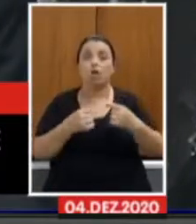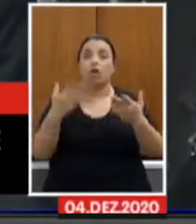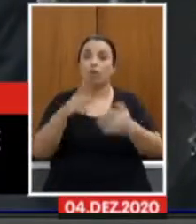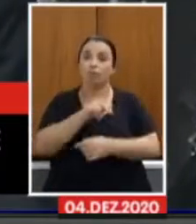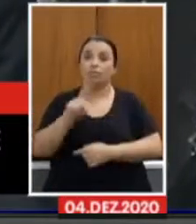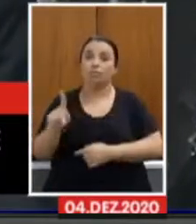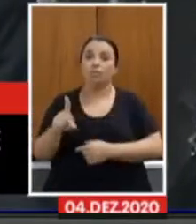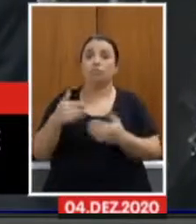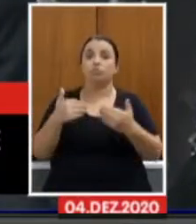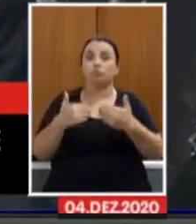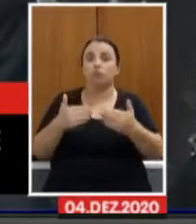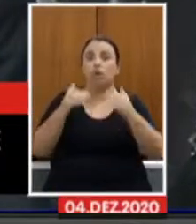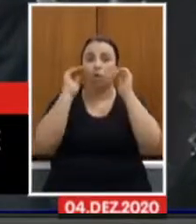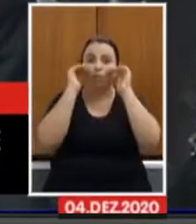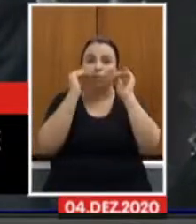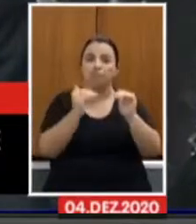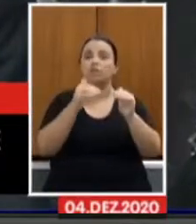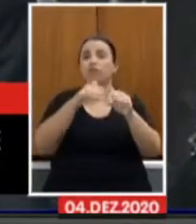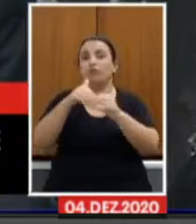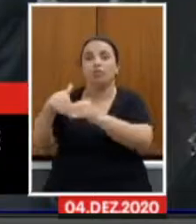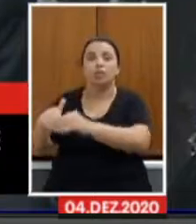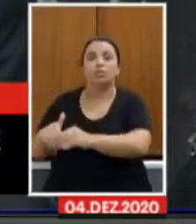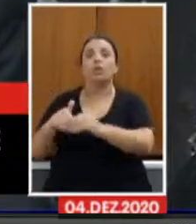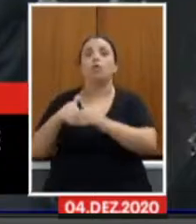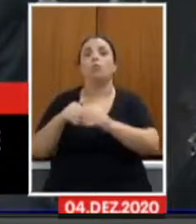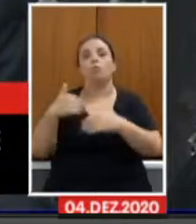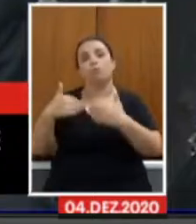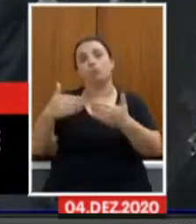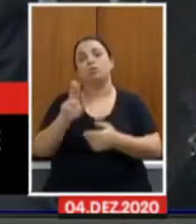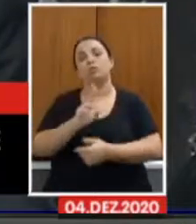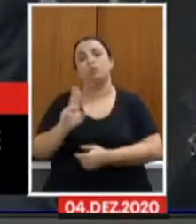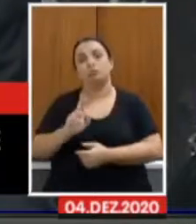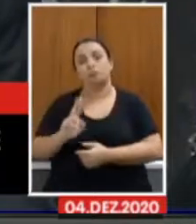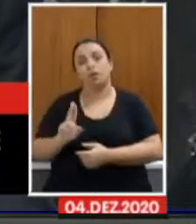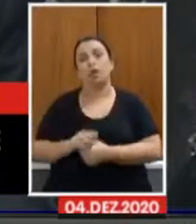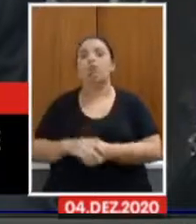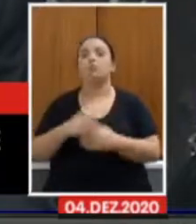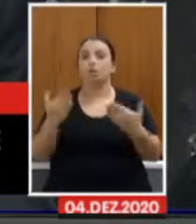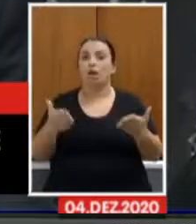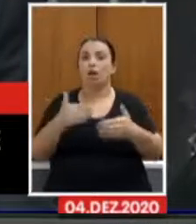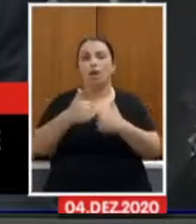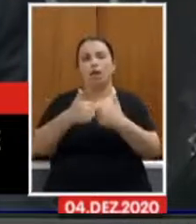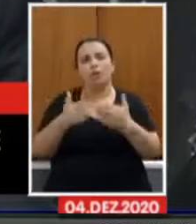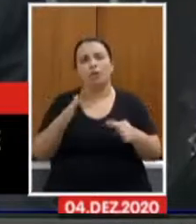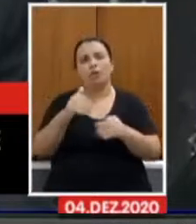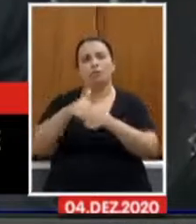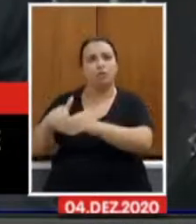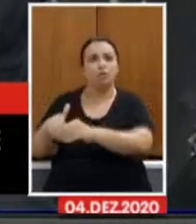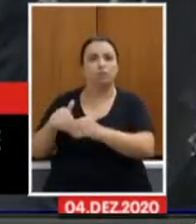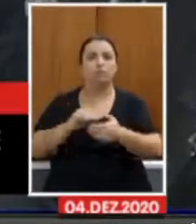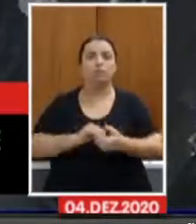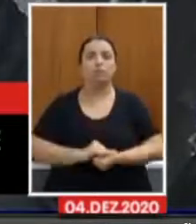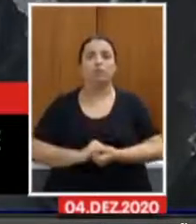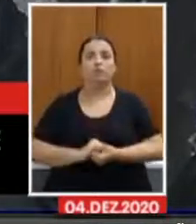presidência vai submeter a matéria à votação pelo processo nominal. Em votação o projeto. Em votação.